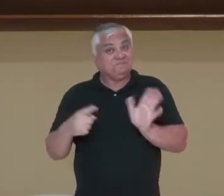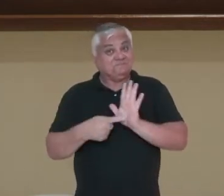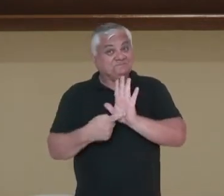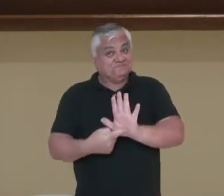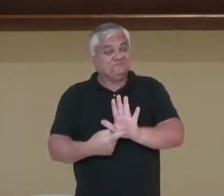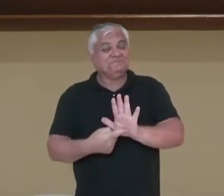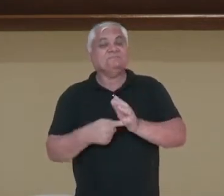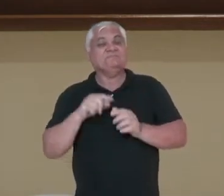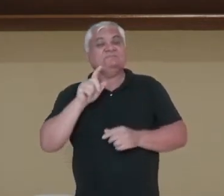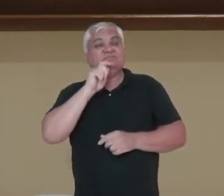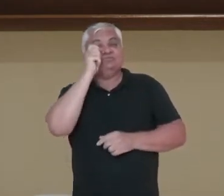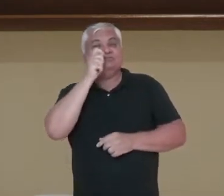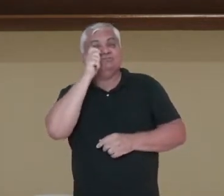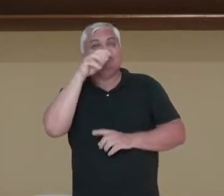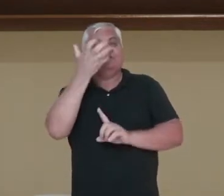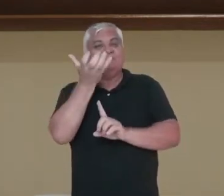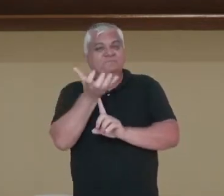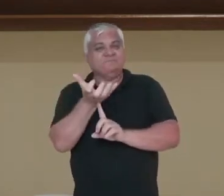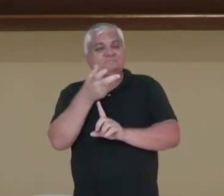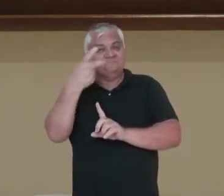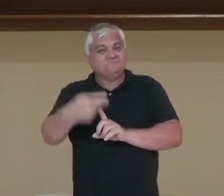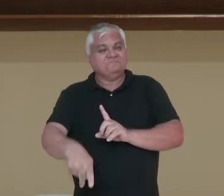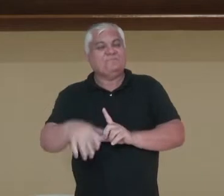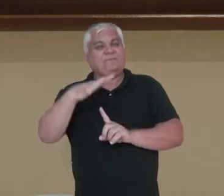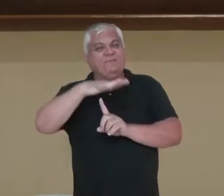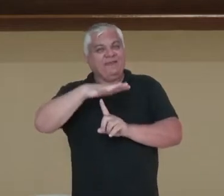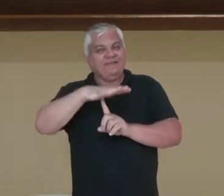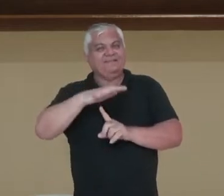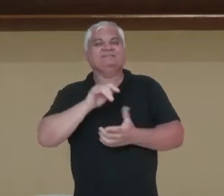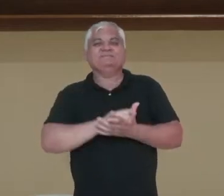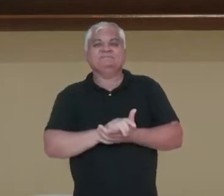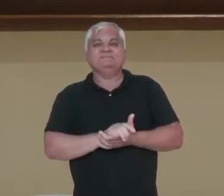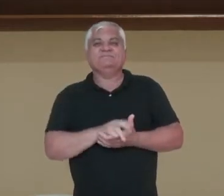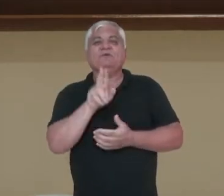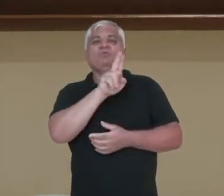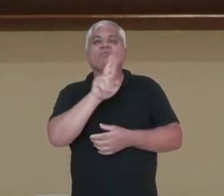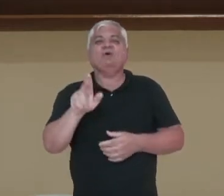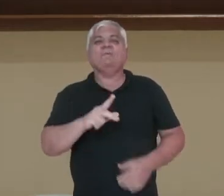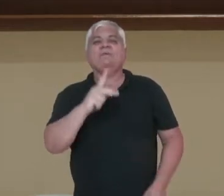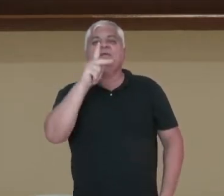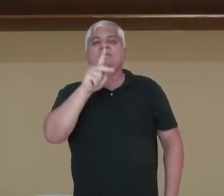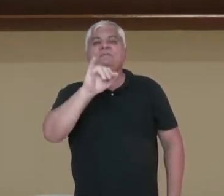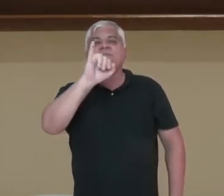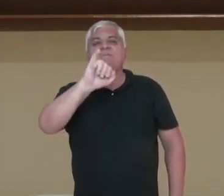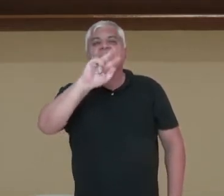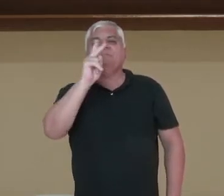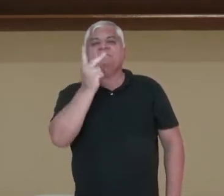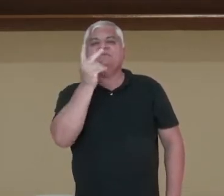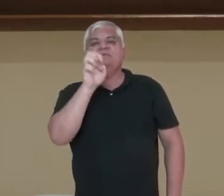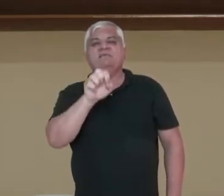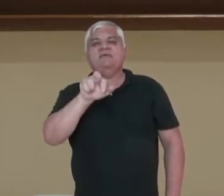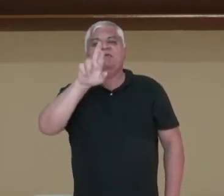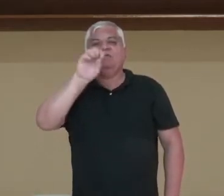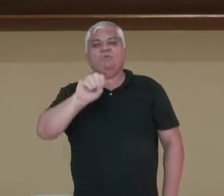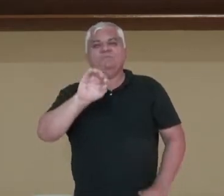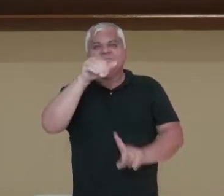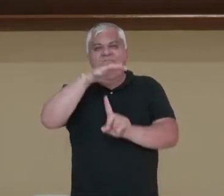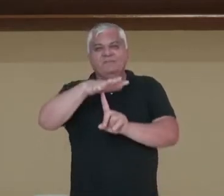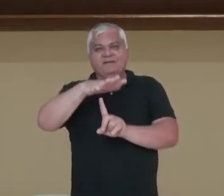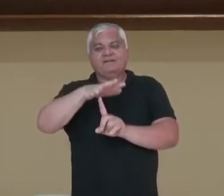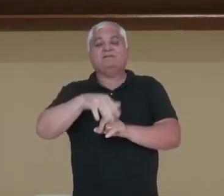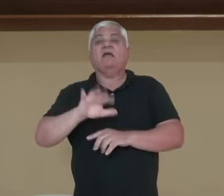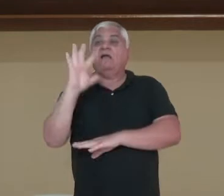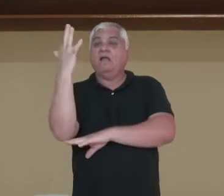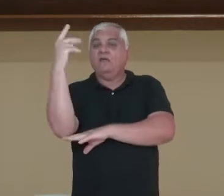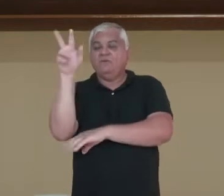ali do pinheiro do Paraná, tá? Tanto que o nome da árvore, nome popular, pinheiro do Paraná. Então é uma árvore que nós precisamos